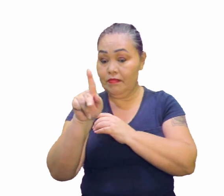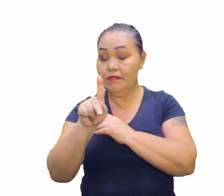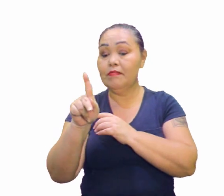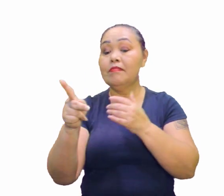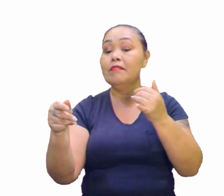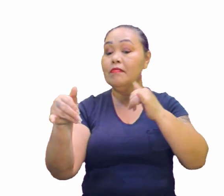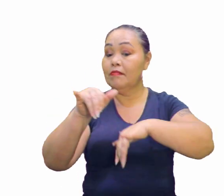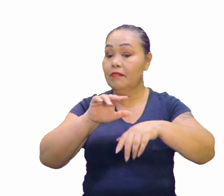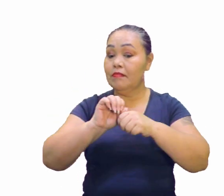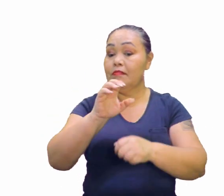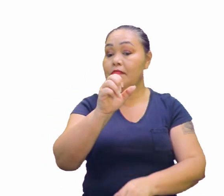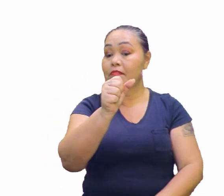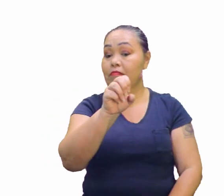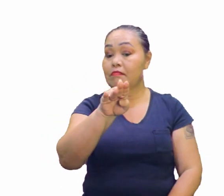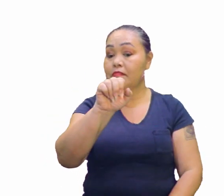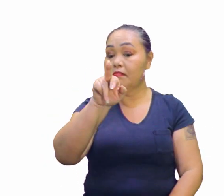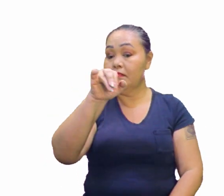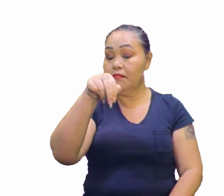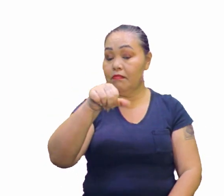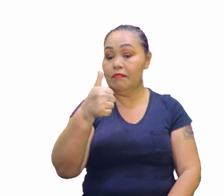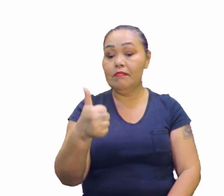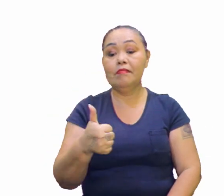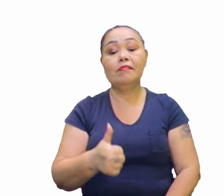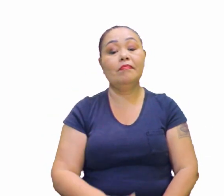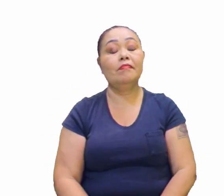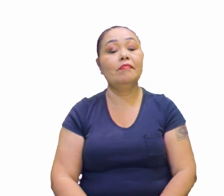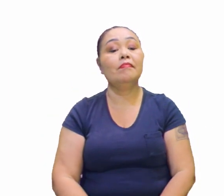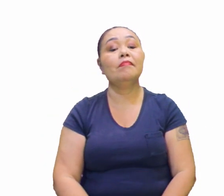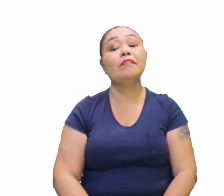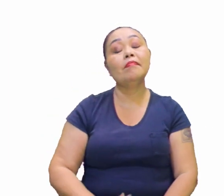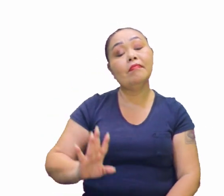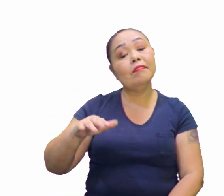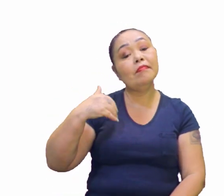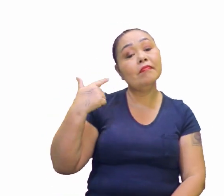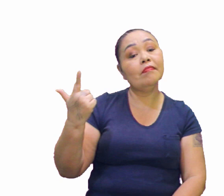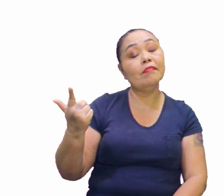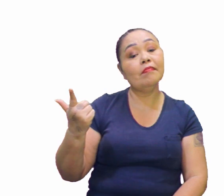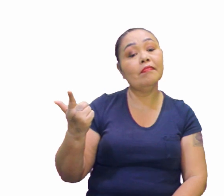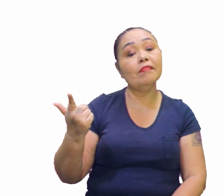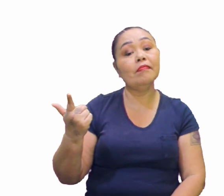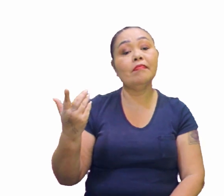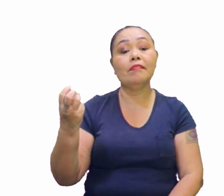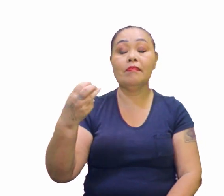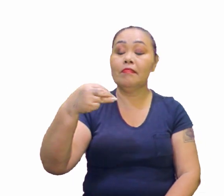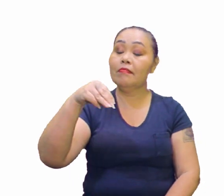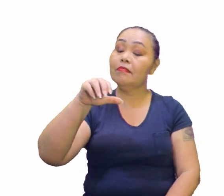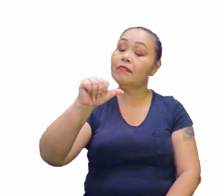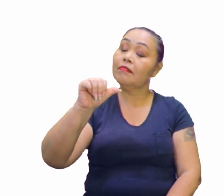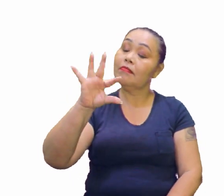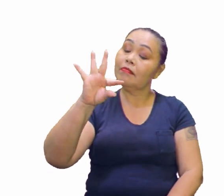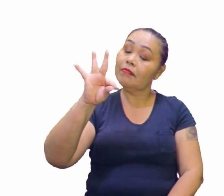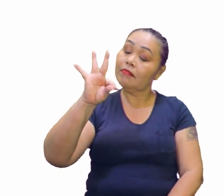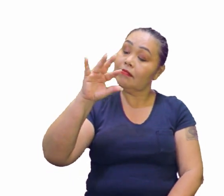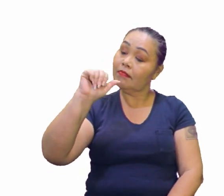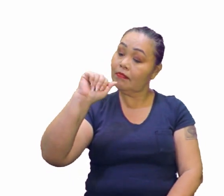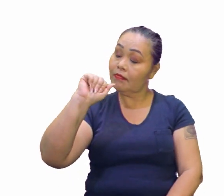e a professora Sabrina, beleza? E vamos agora falar da Mata